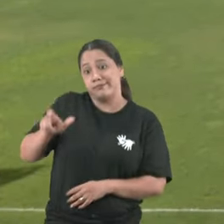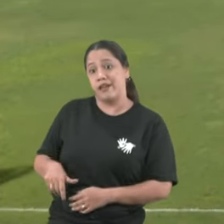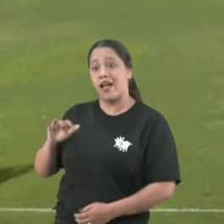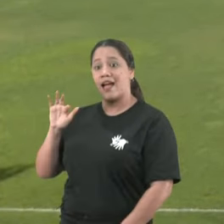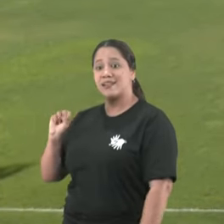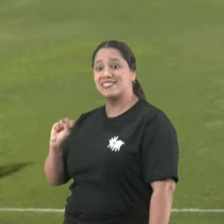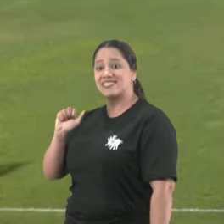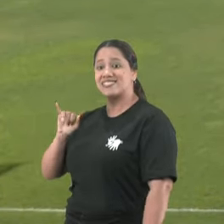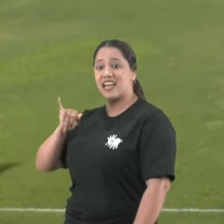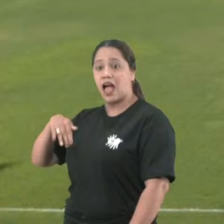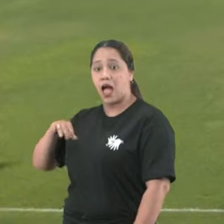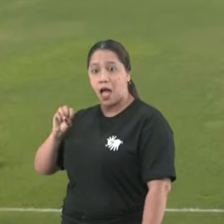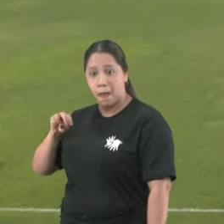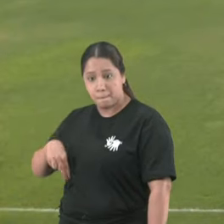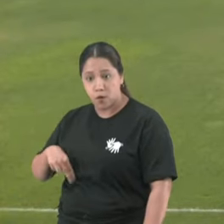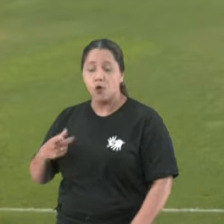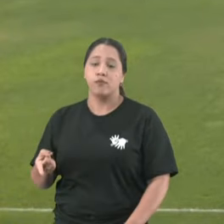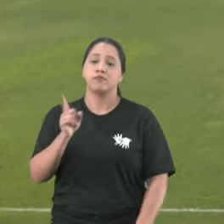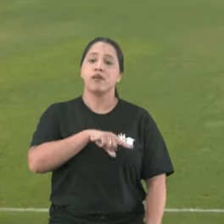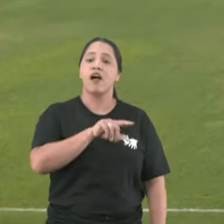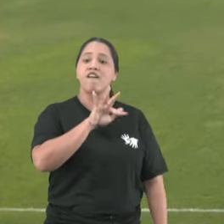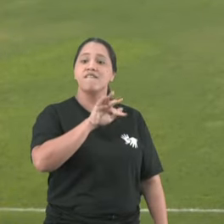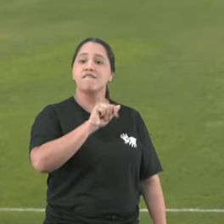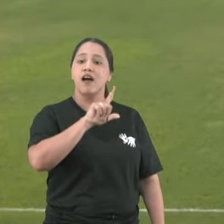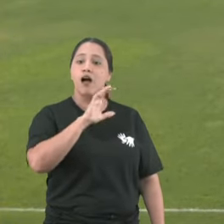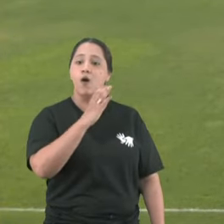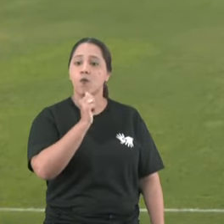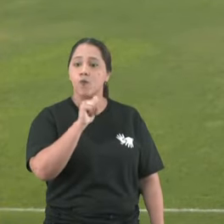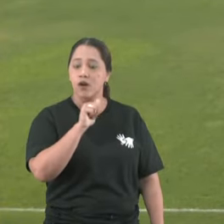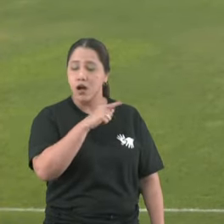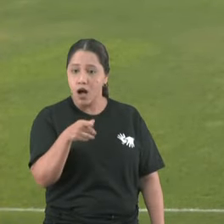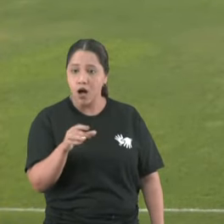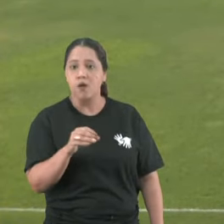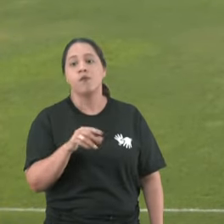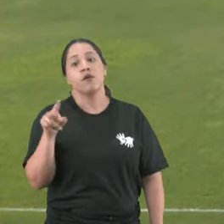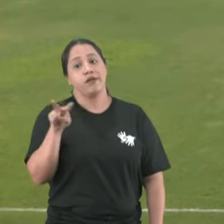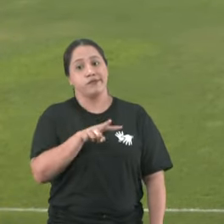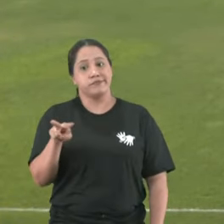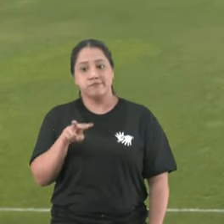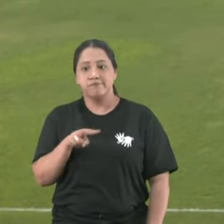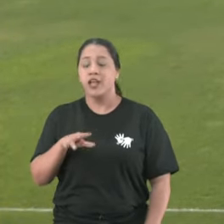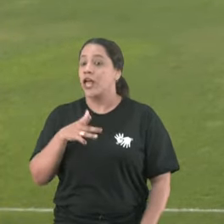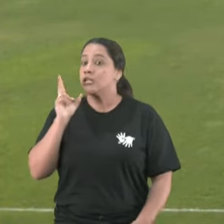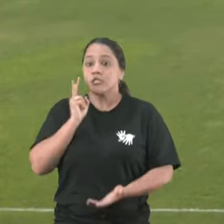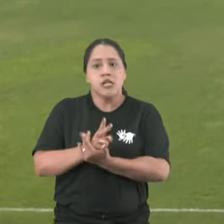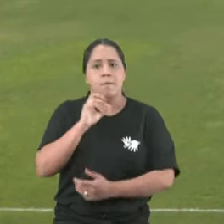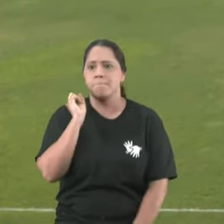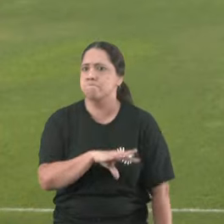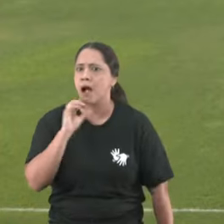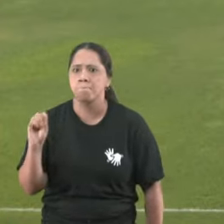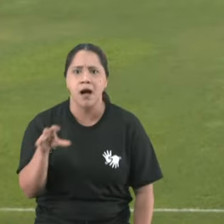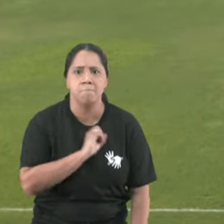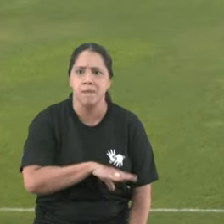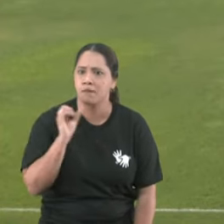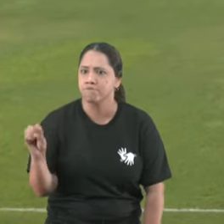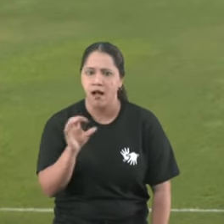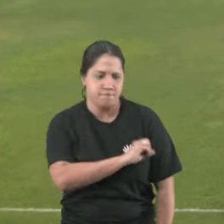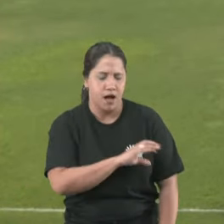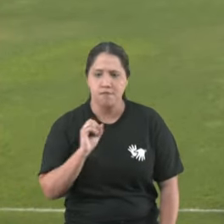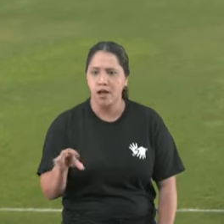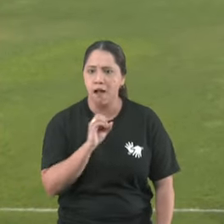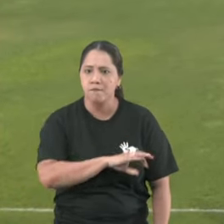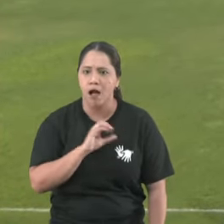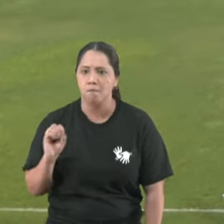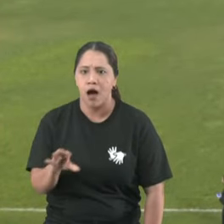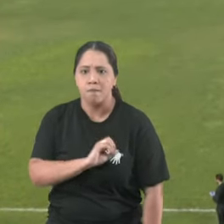Falcão, que necessariamente são jogadores que estão à caça, vão sempre buscar o jogador para ter o